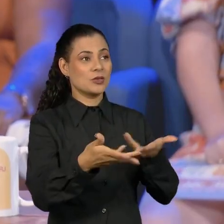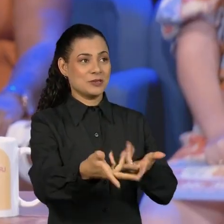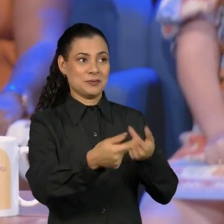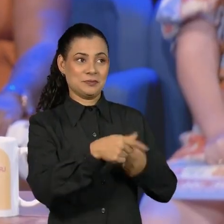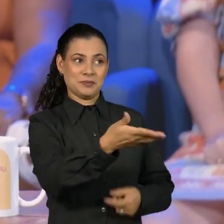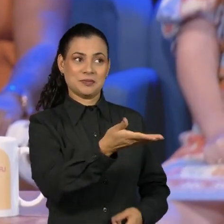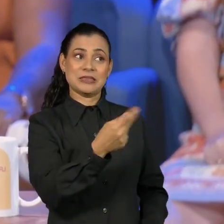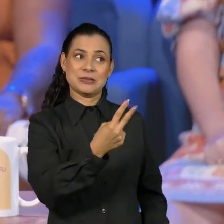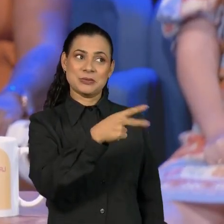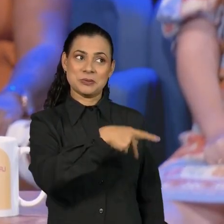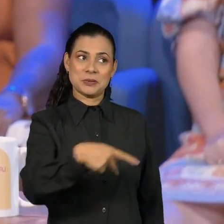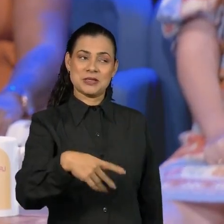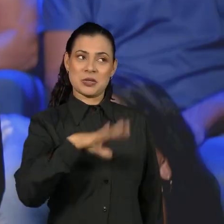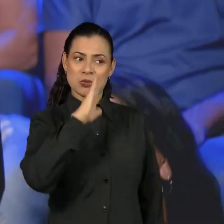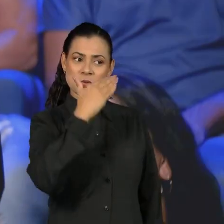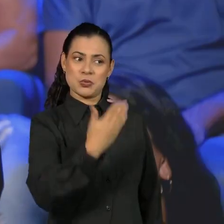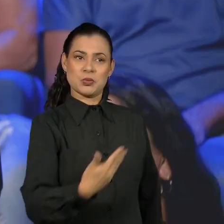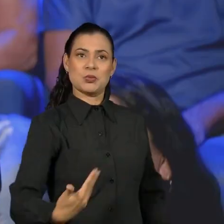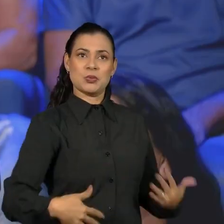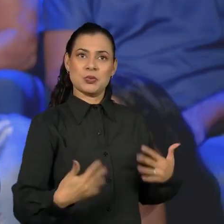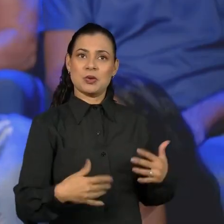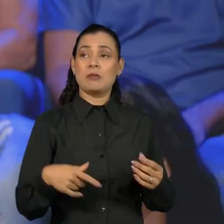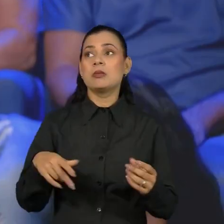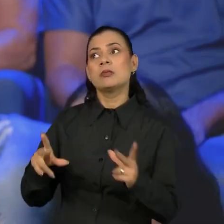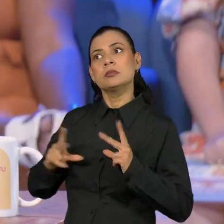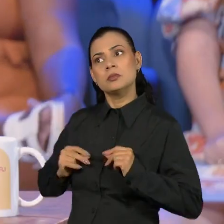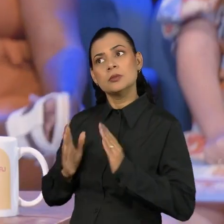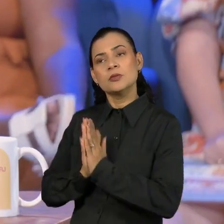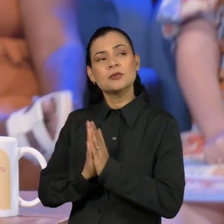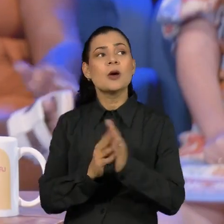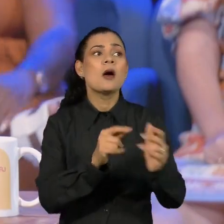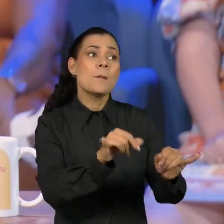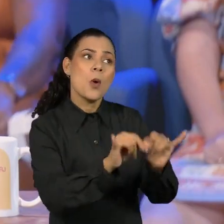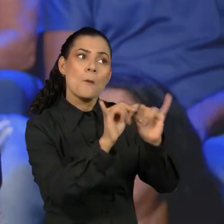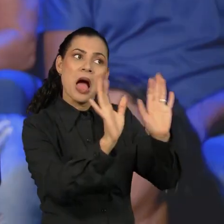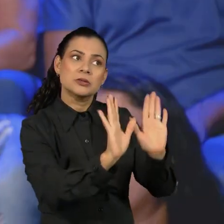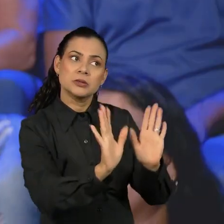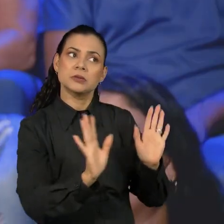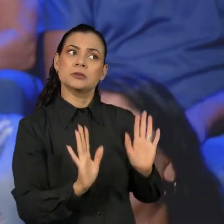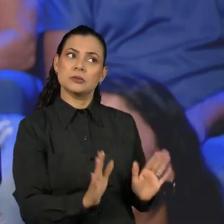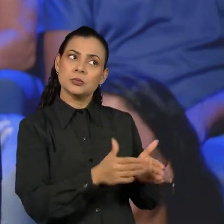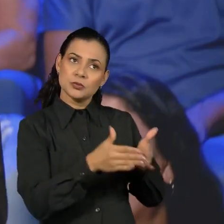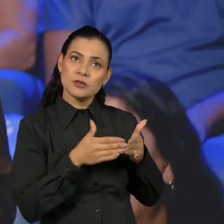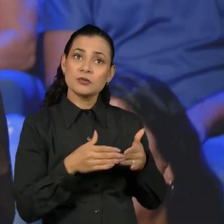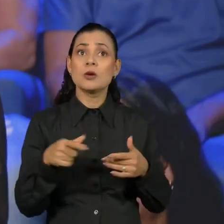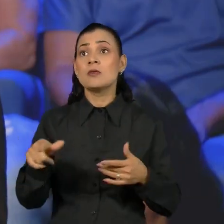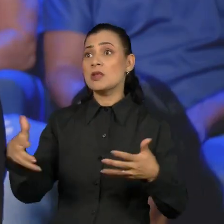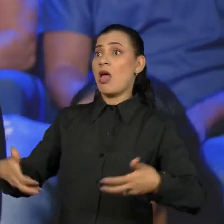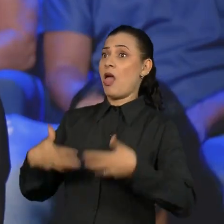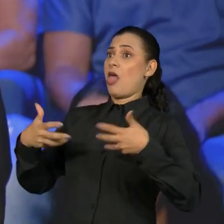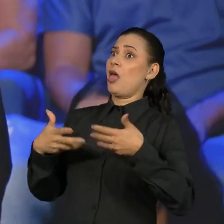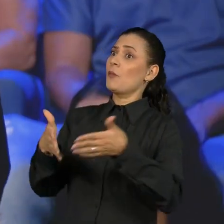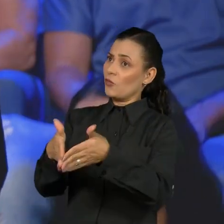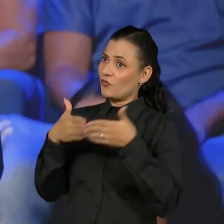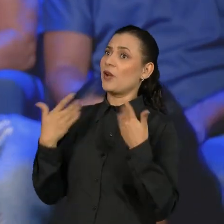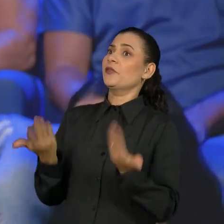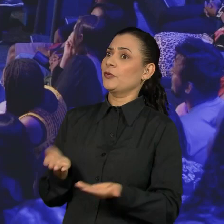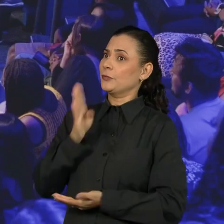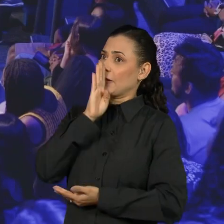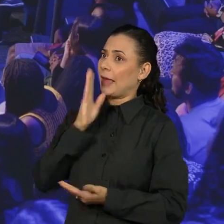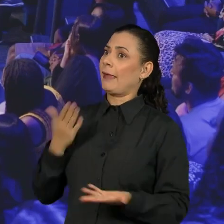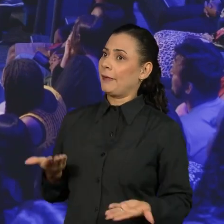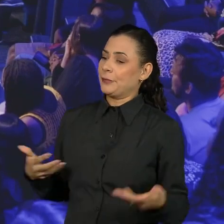presença do vice-presidente da República. Olha lá, hein, Chalita. Então não me fale bobagem, pelo amor de Deus. Eu vou o Arena tentar, se você não me pedir para falar bobagem, eu vou ficar